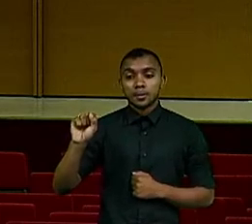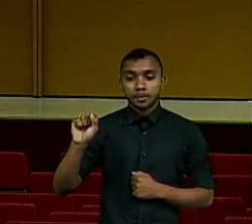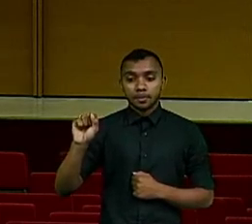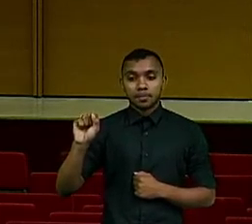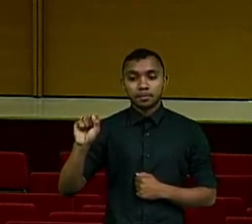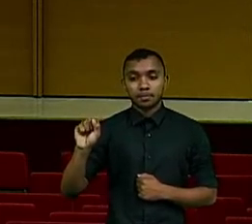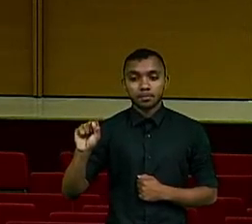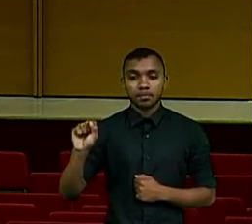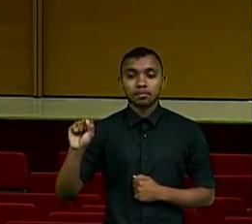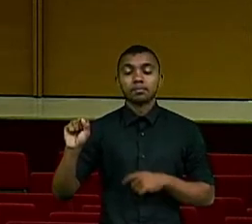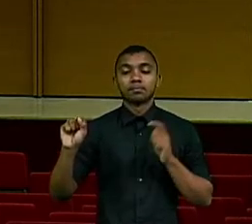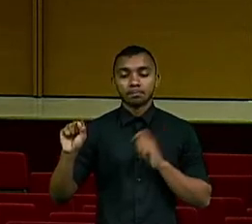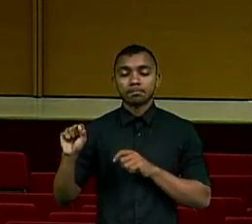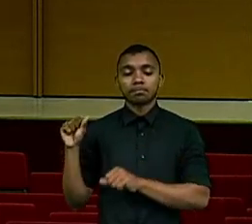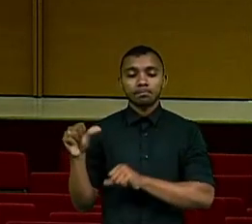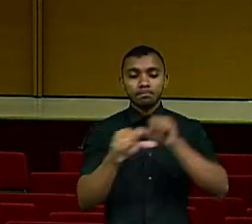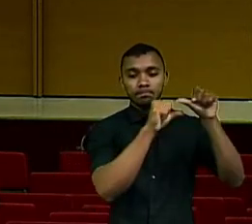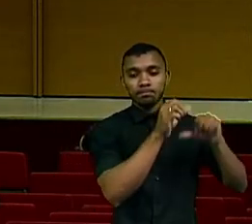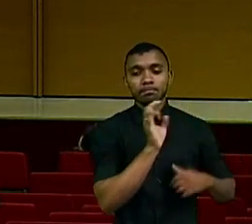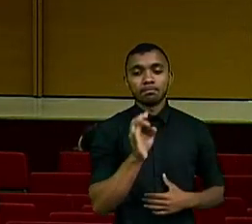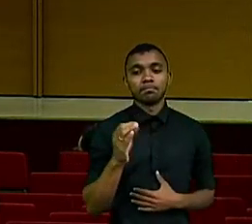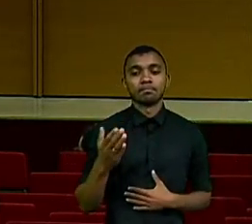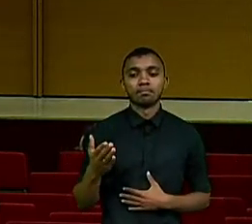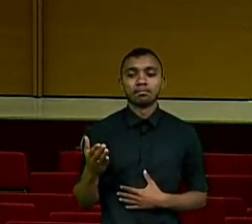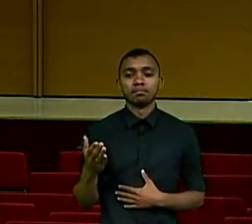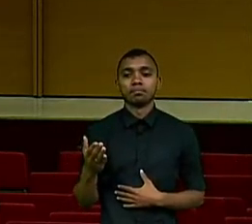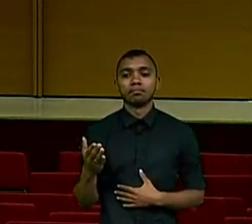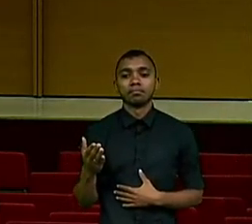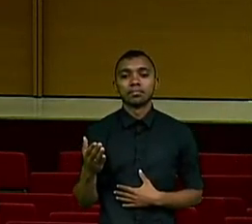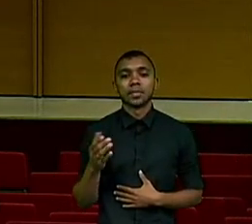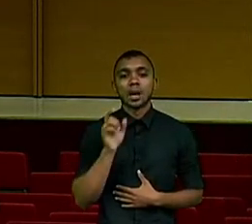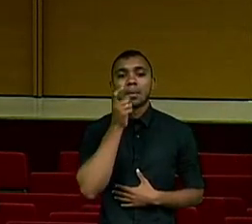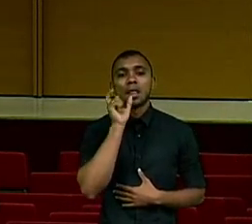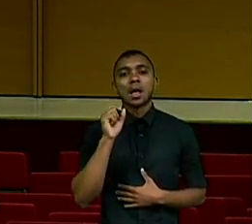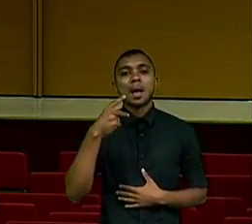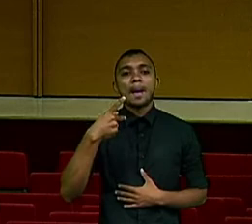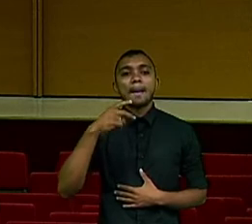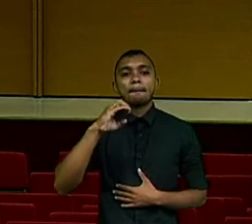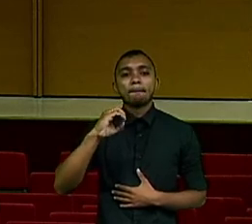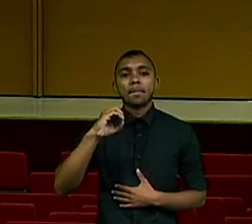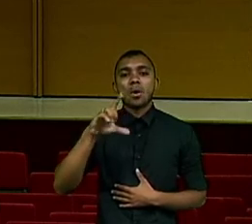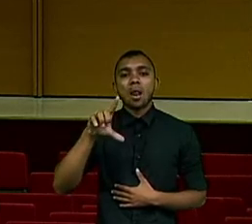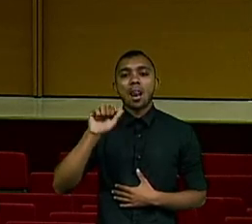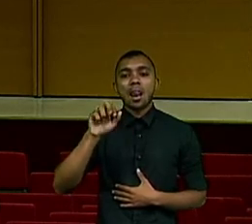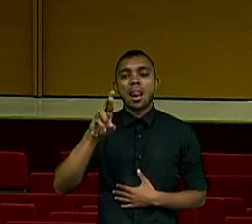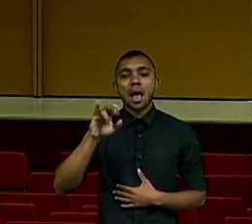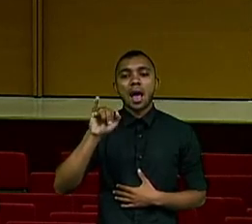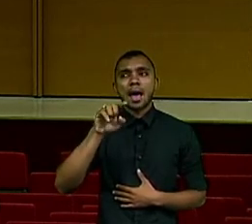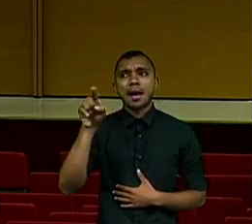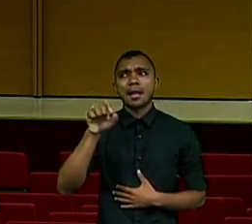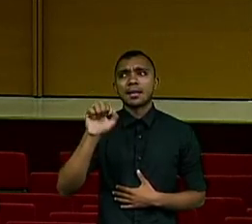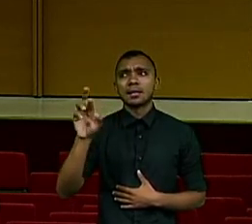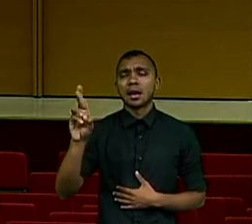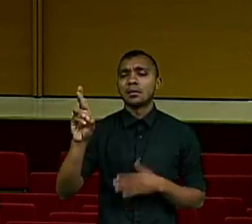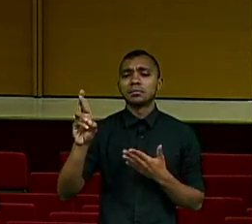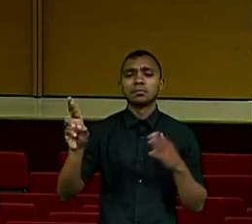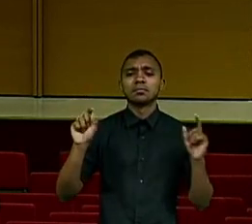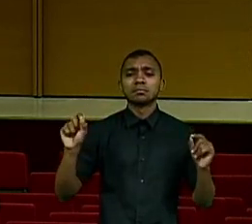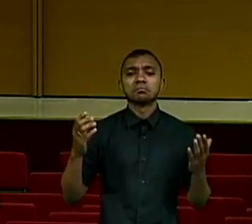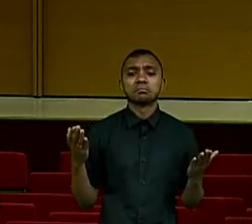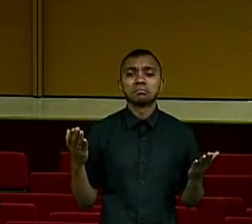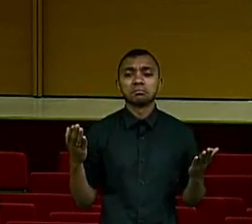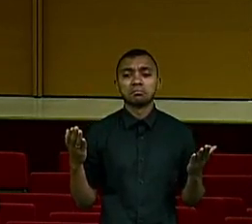transformadas em polarizadores e o que é polarizar professor você já viram que temos